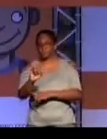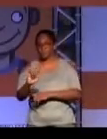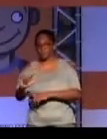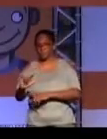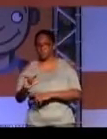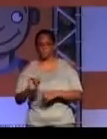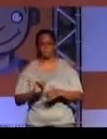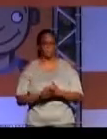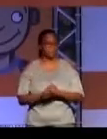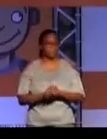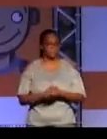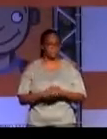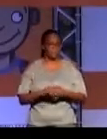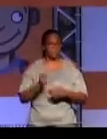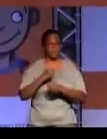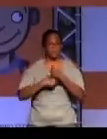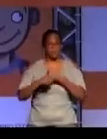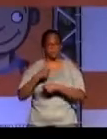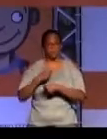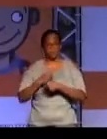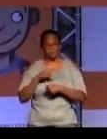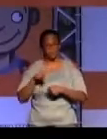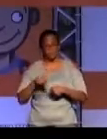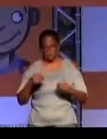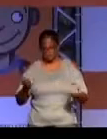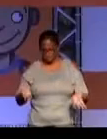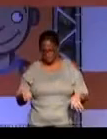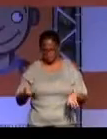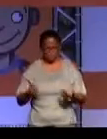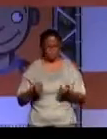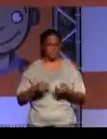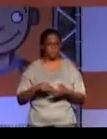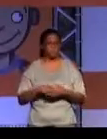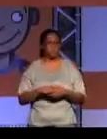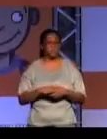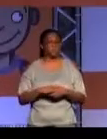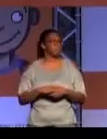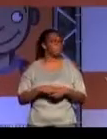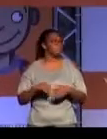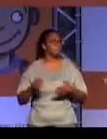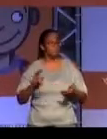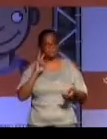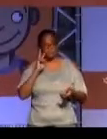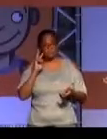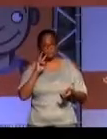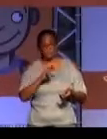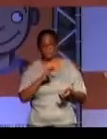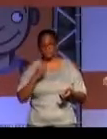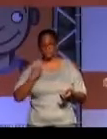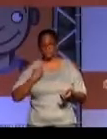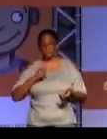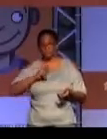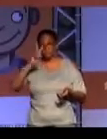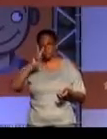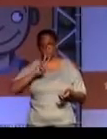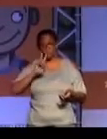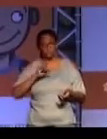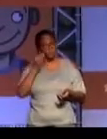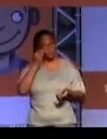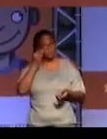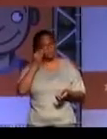portanto, no ano passado, para este ano, vocês podem ver as razões, né? Ainda